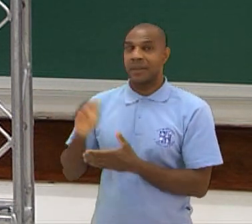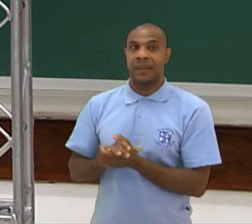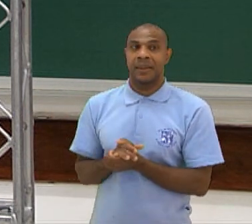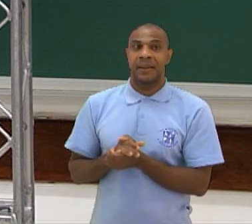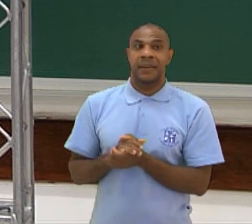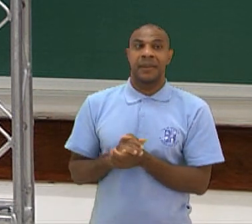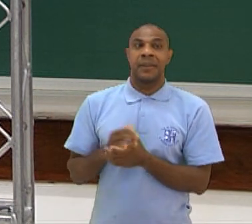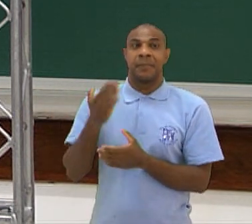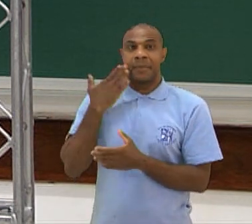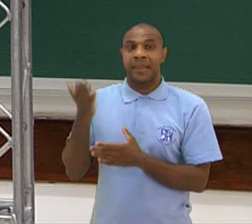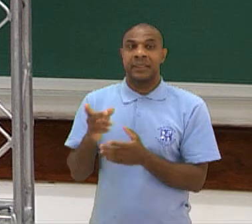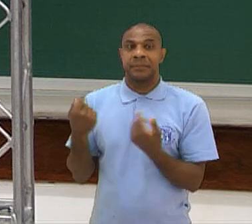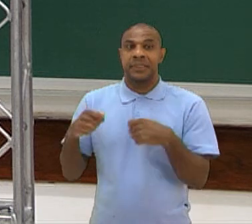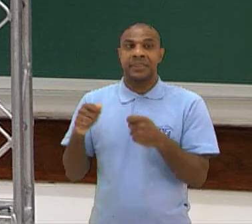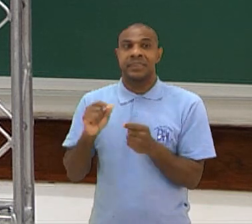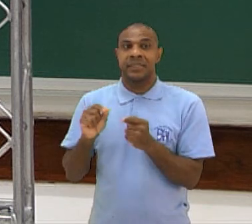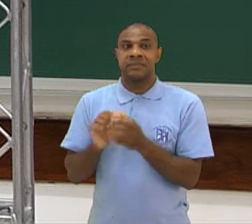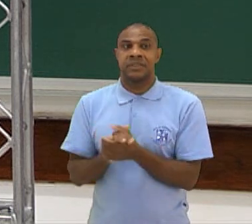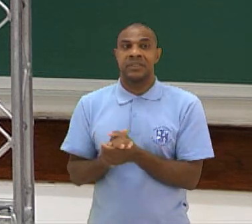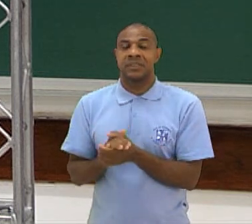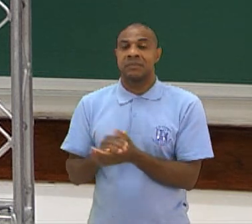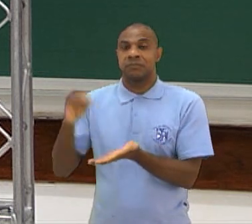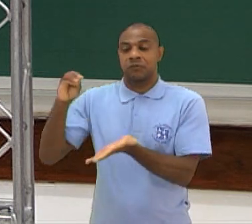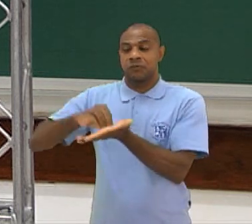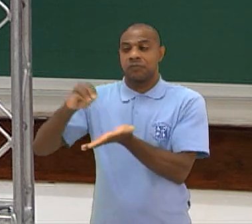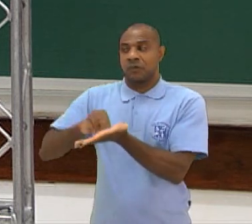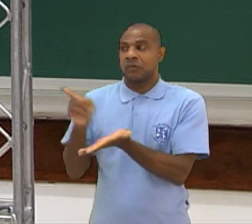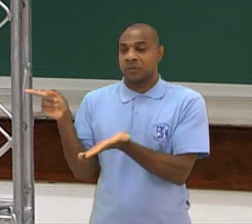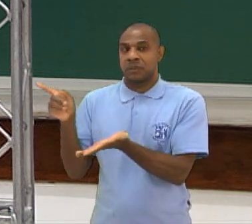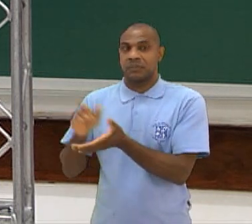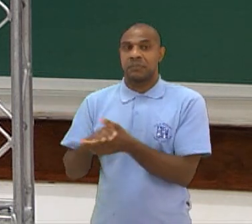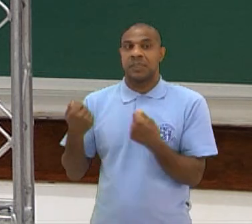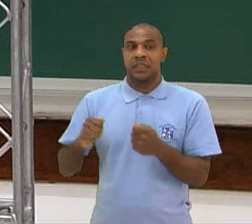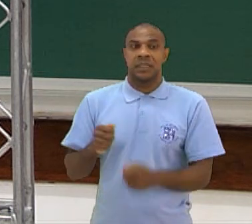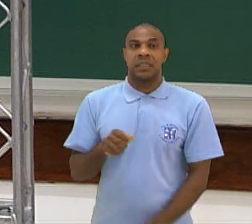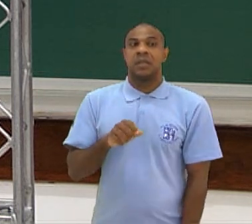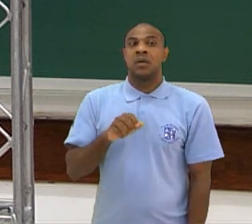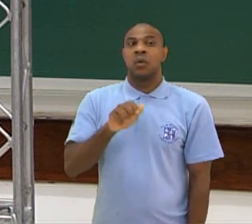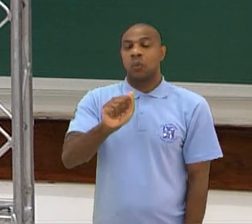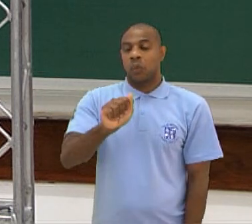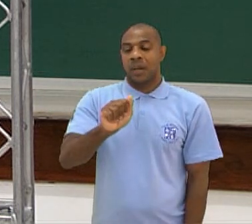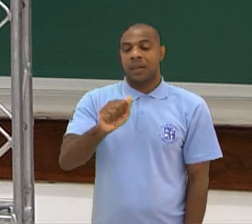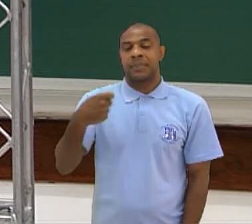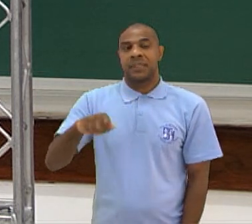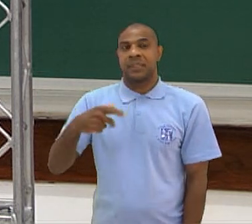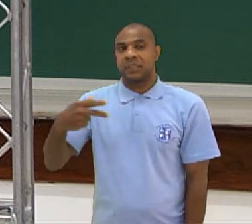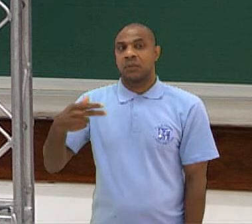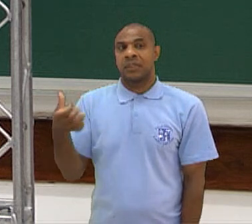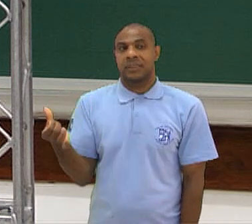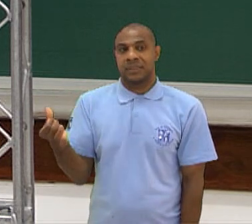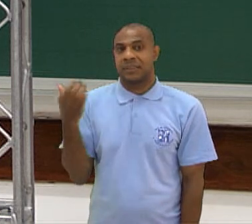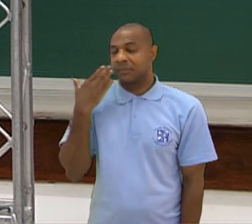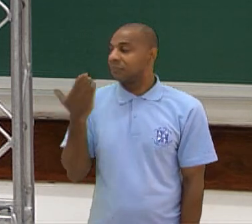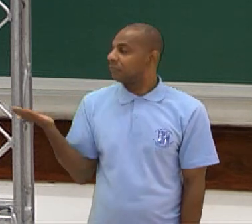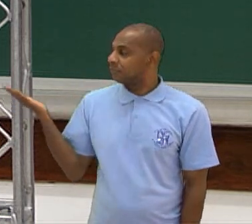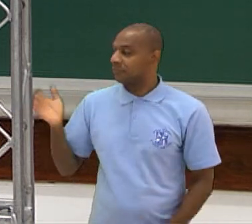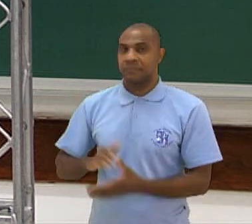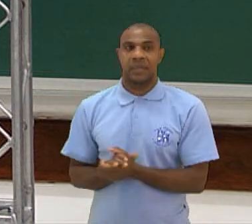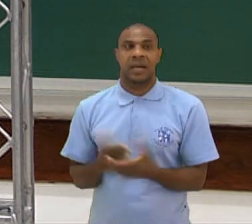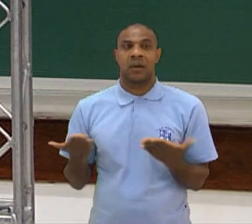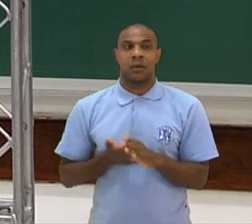4 negativo, joga para o outro lado dividindo, faz a divisão, dá 6. Ah, então A é igual a 6. Não. Se o